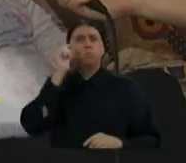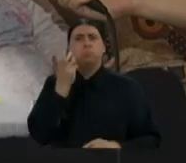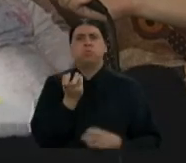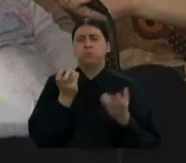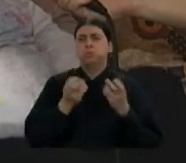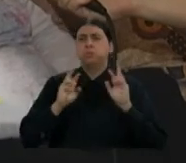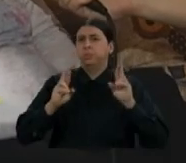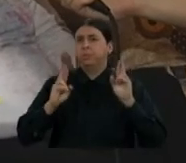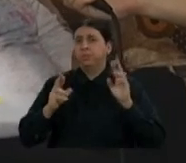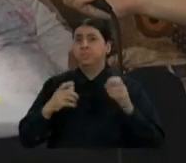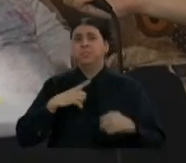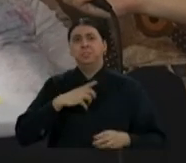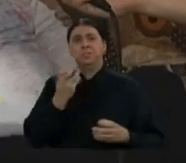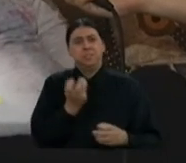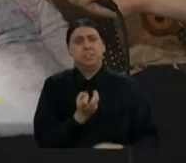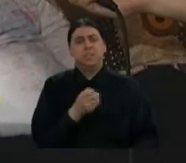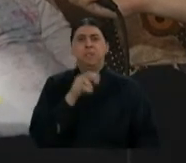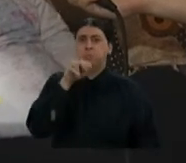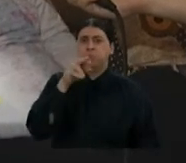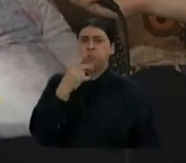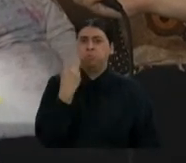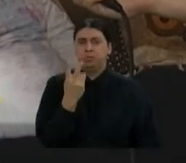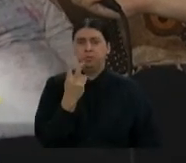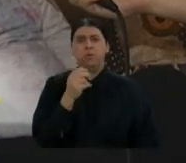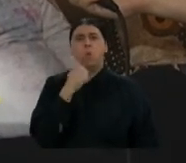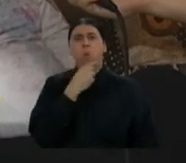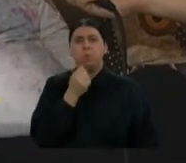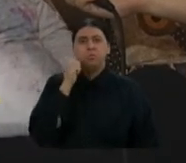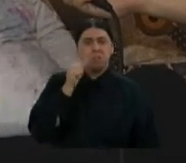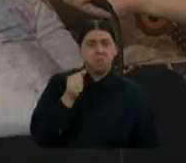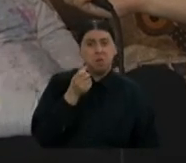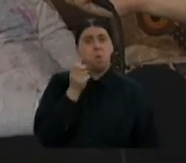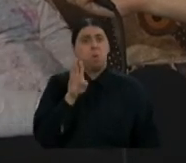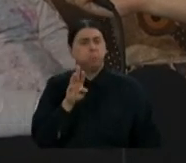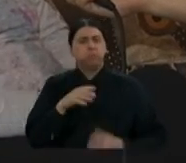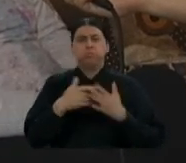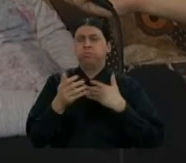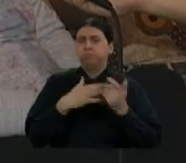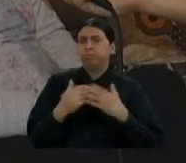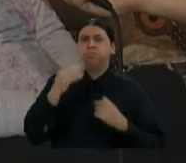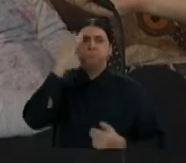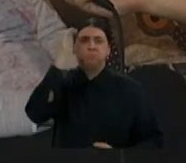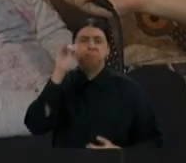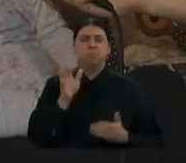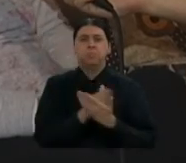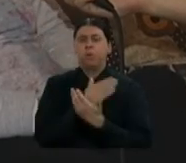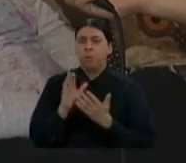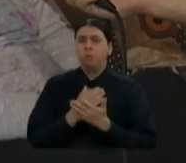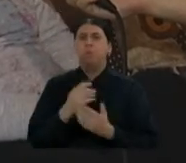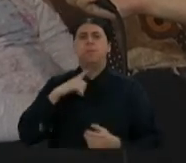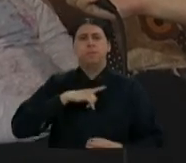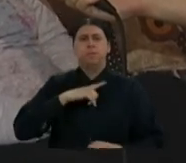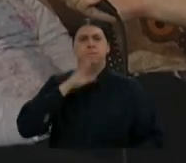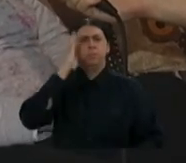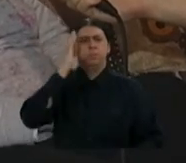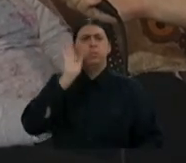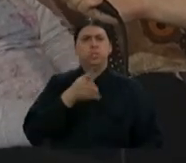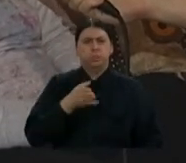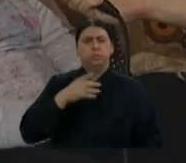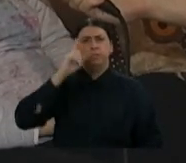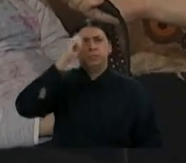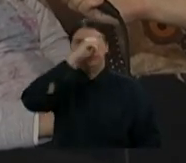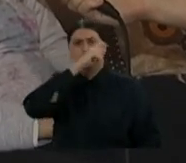torcendo para que viessem 2 ou duas né eu já imaginava talvez fosse embora já soubesse que talvez fosse mais